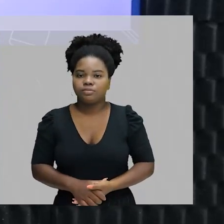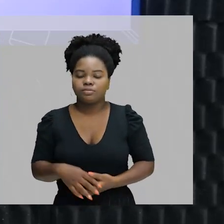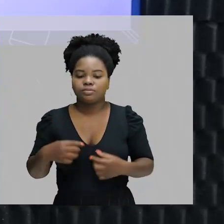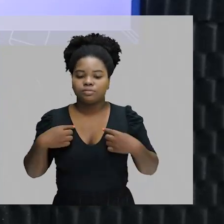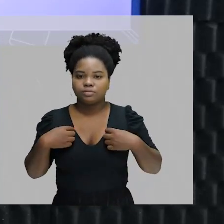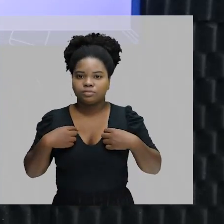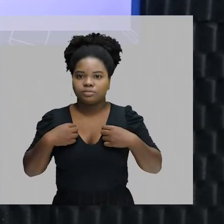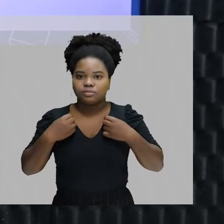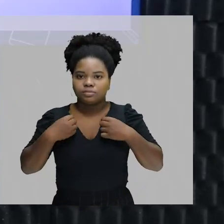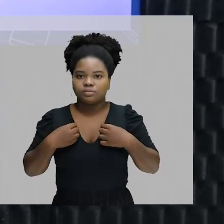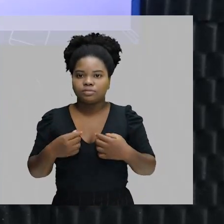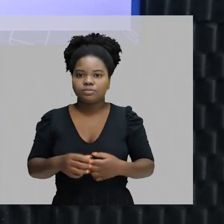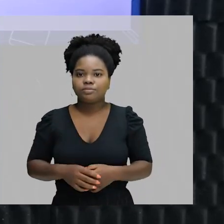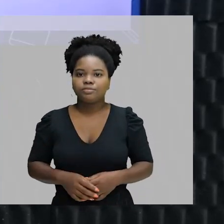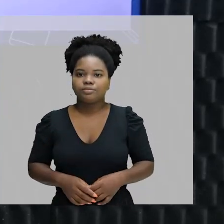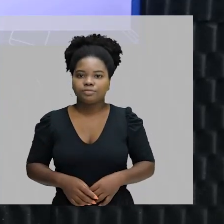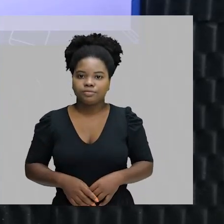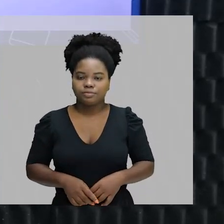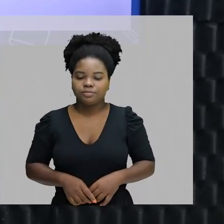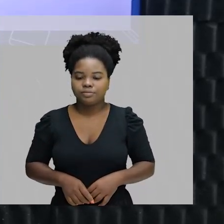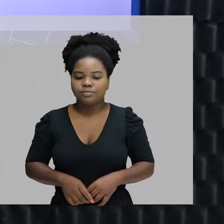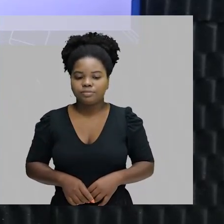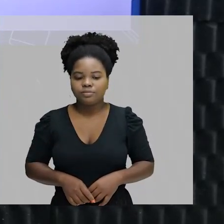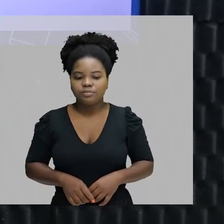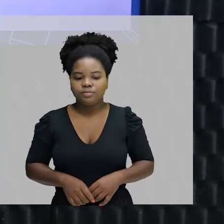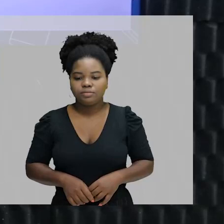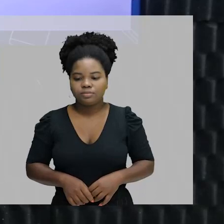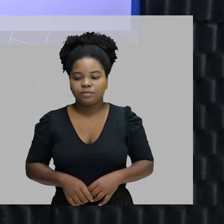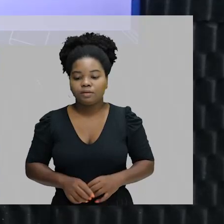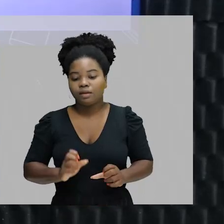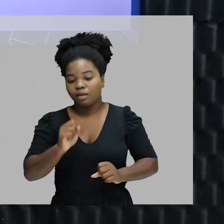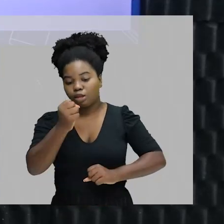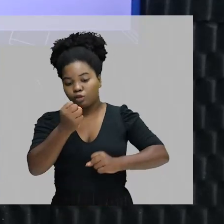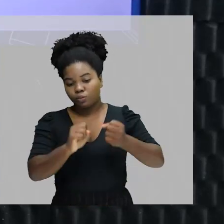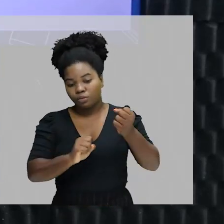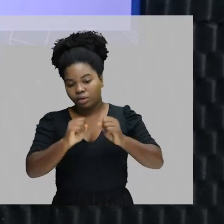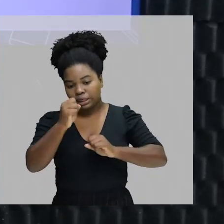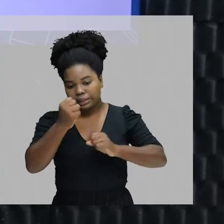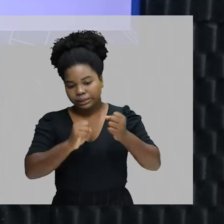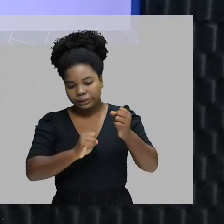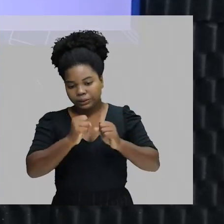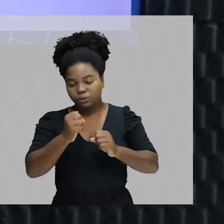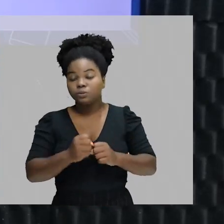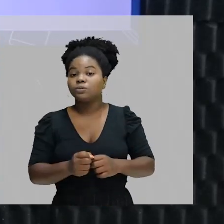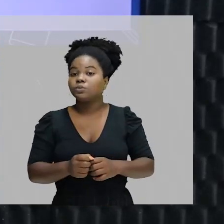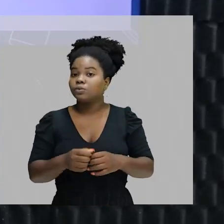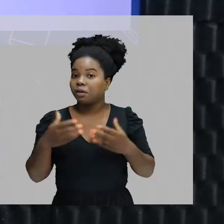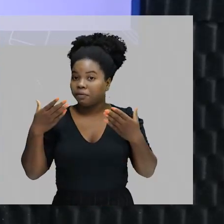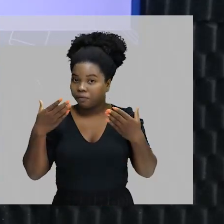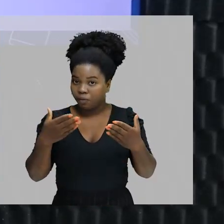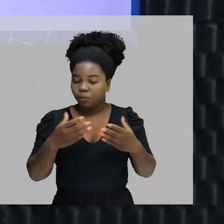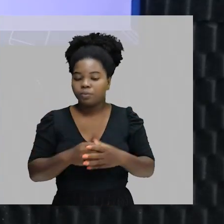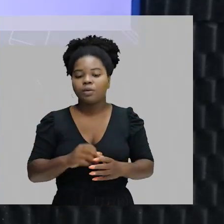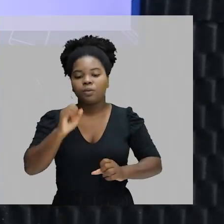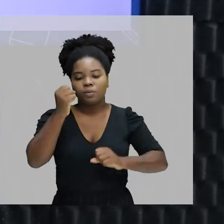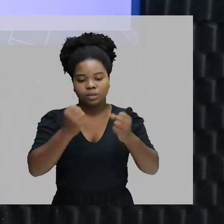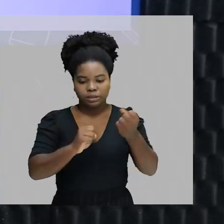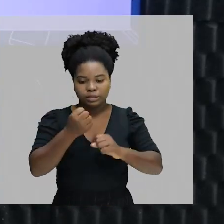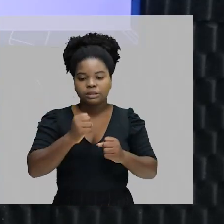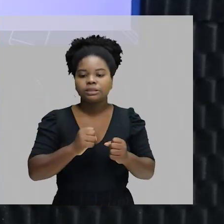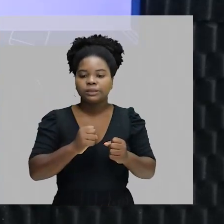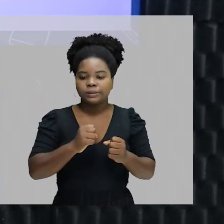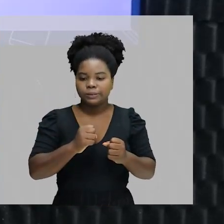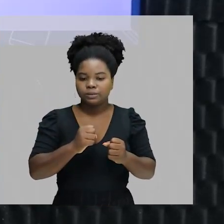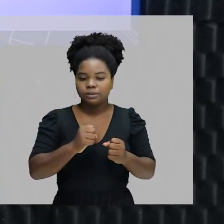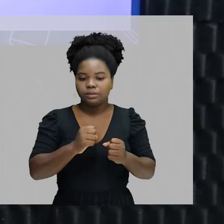como Juazeiro do Norte e Sobral, no Ceará. Quando uma indústria, muita atenção, migra de um grande